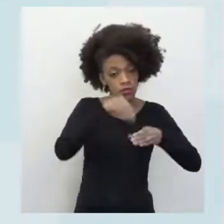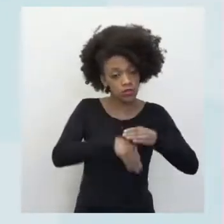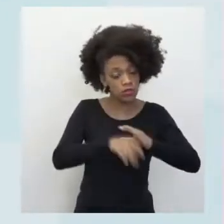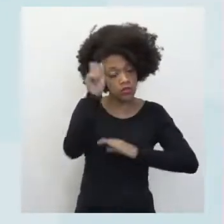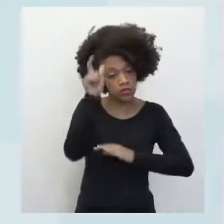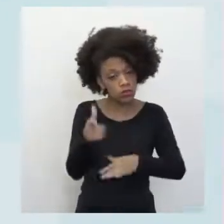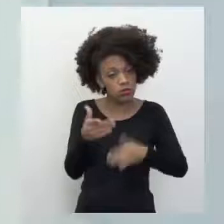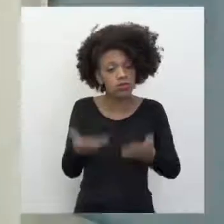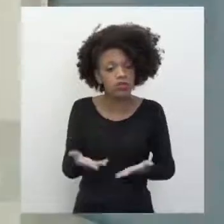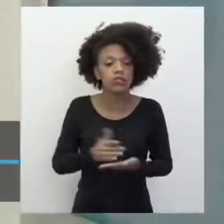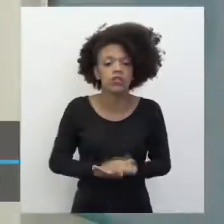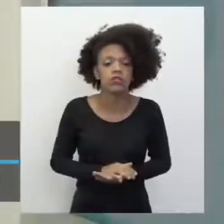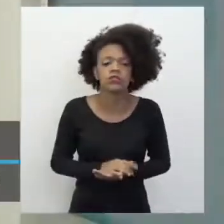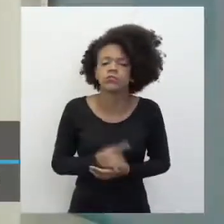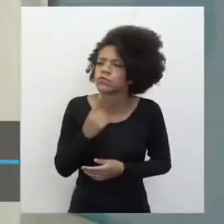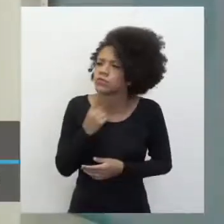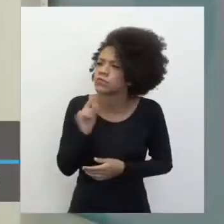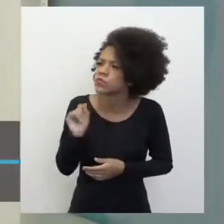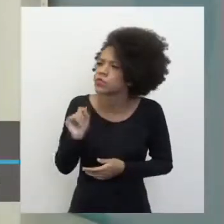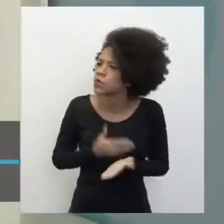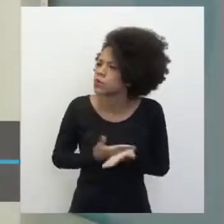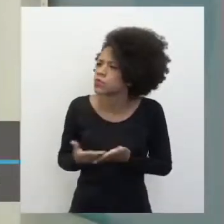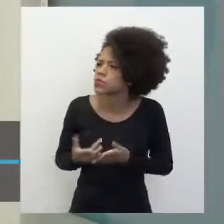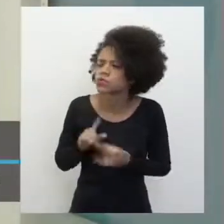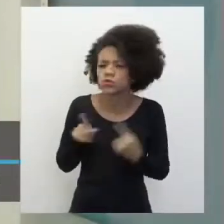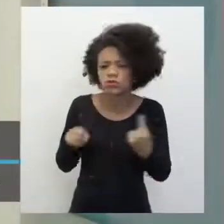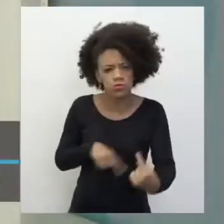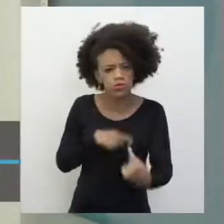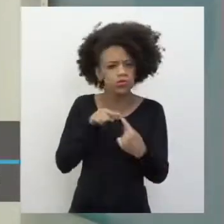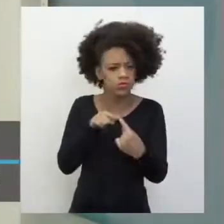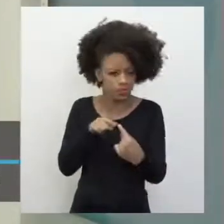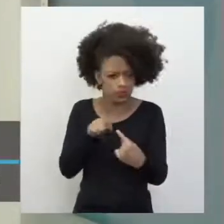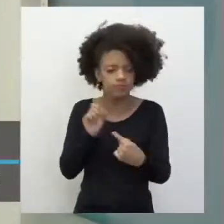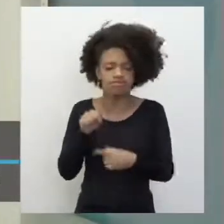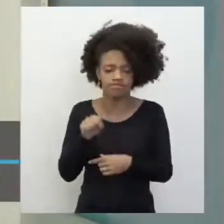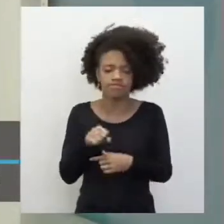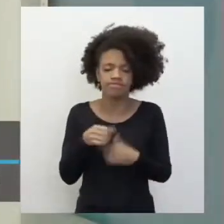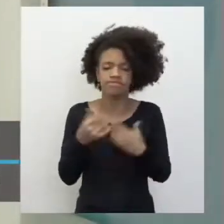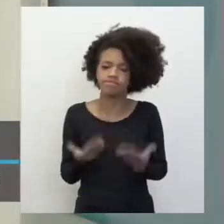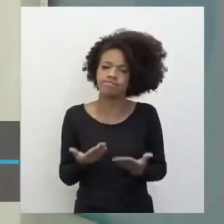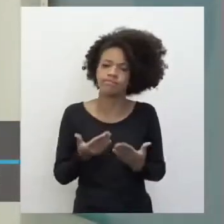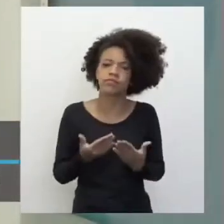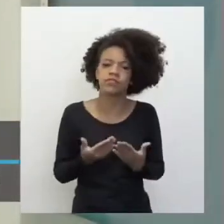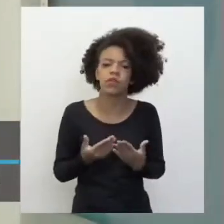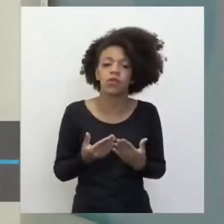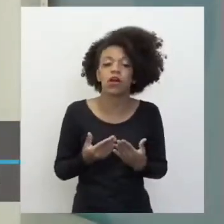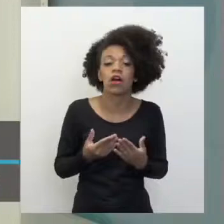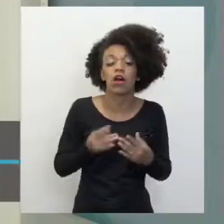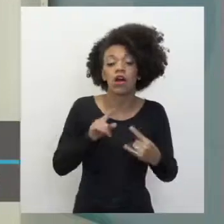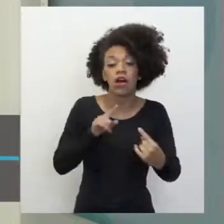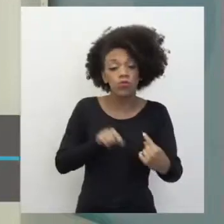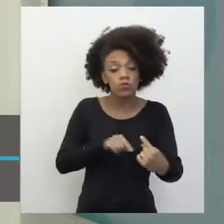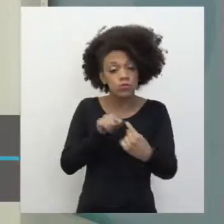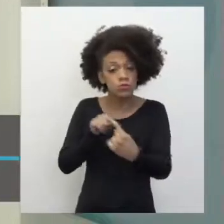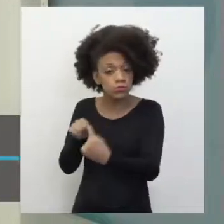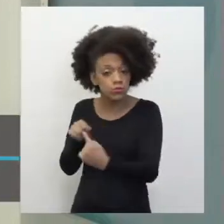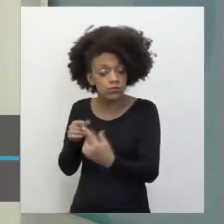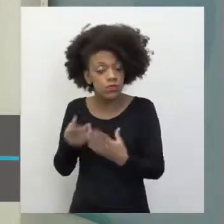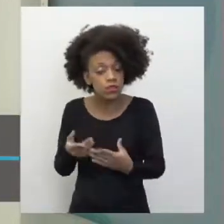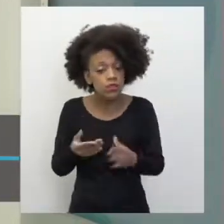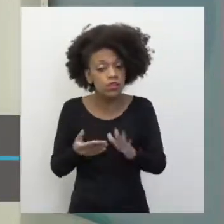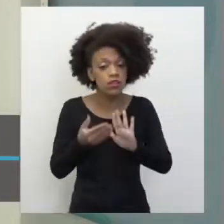o que eu coloquei lá no comecinho, nos objetivos, né? Então, as condições de produção,